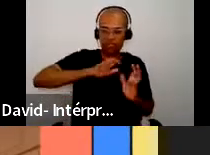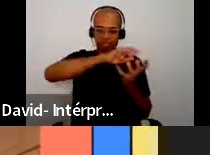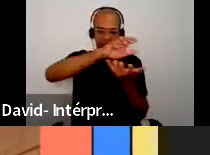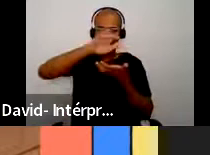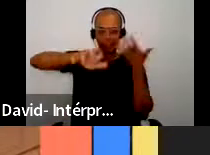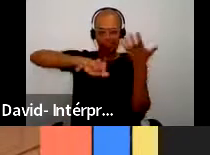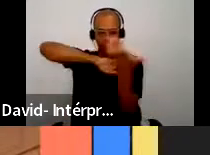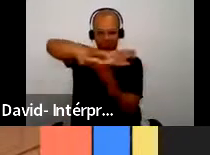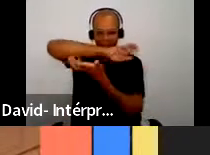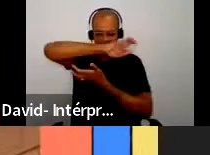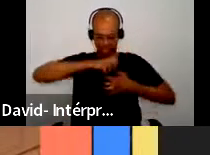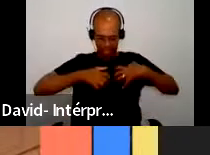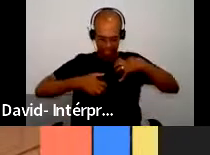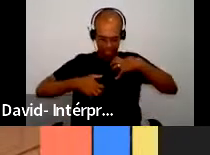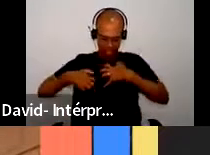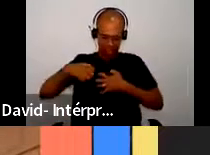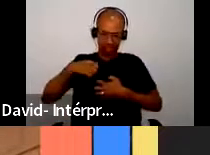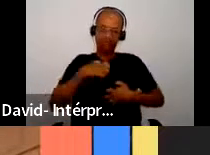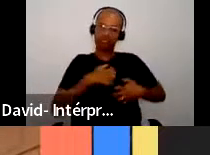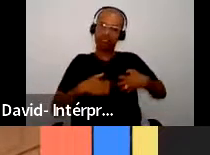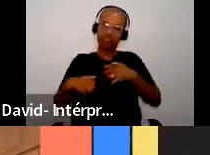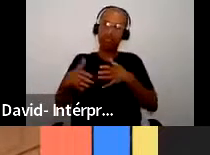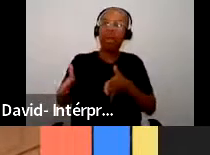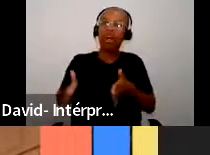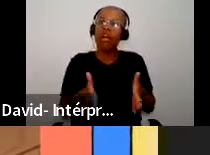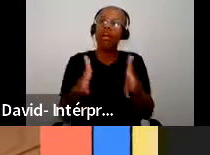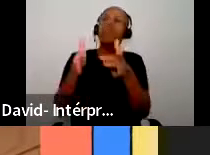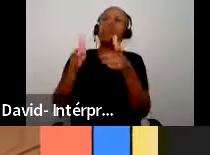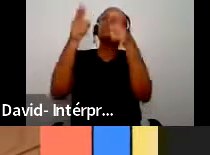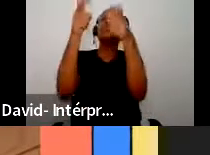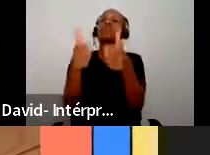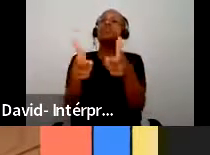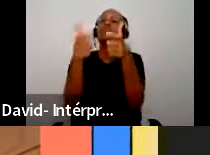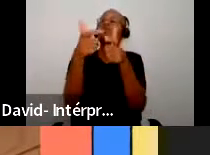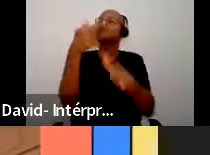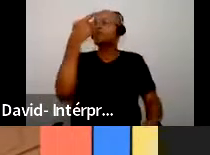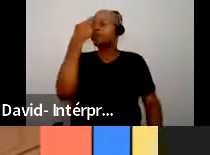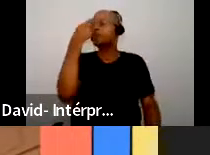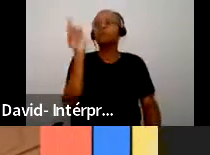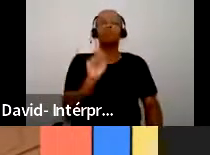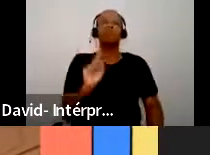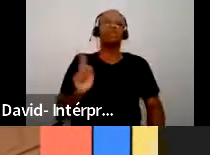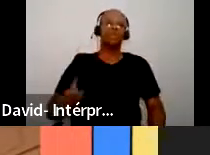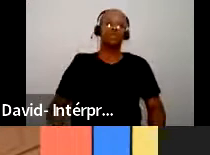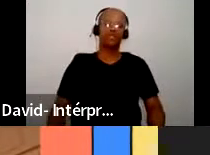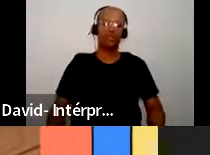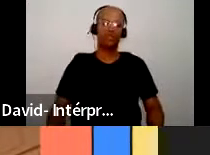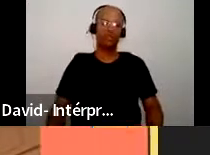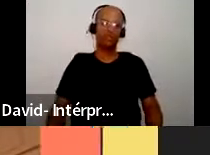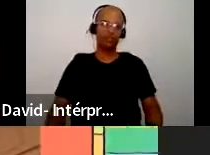estou. Difícil ser jovem, qual caminho? Não sei pra onde eu vou.